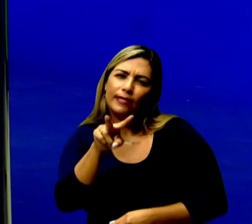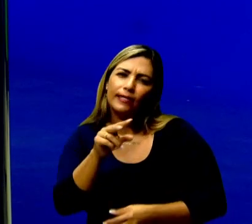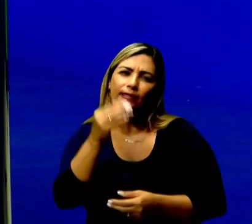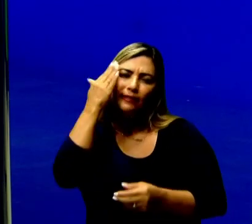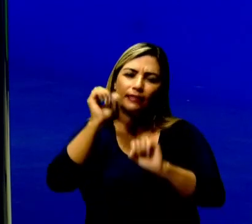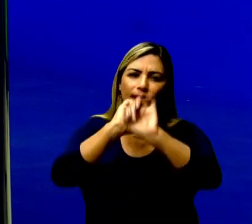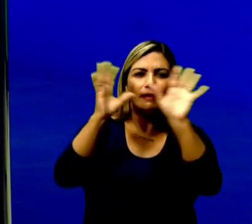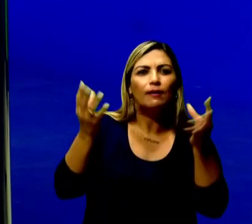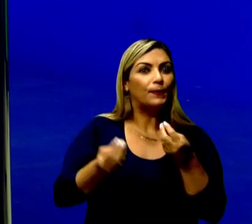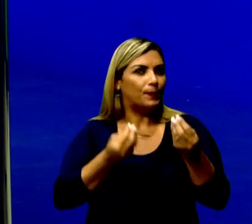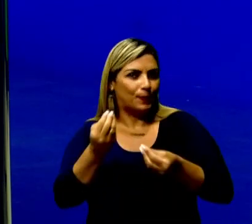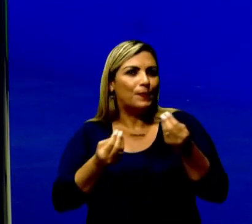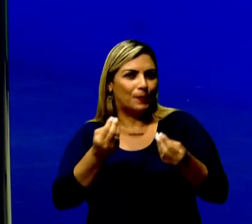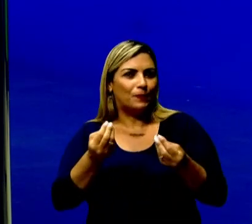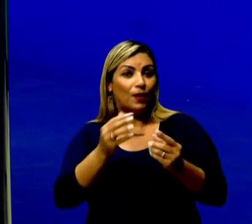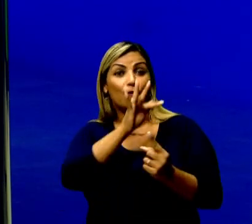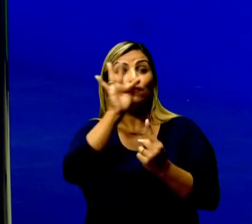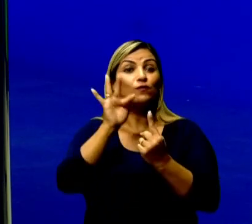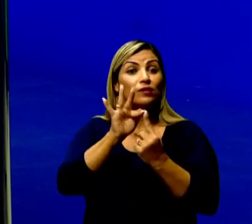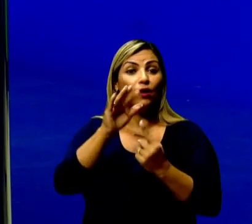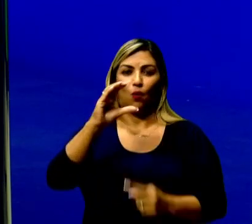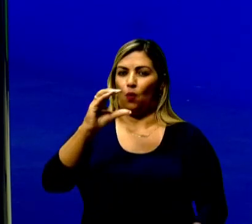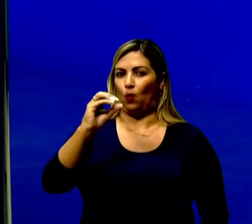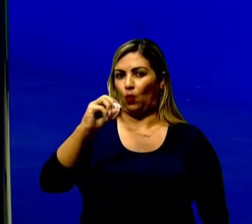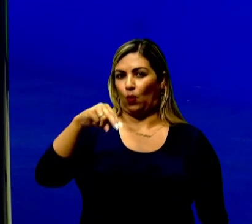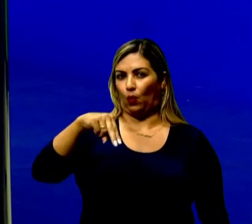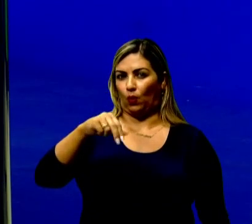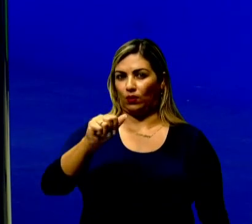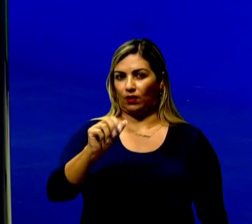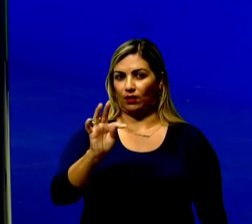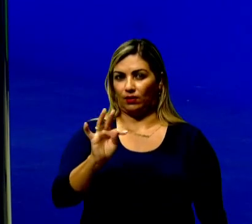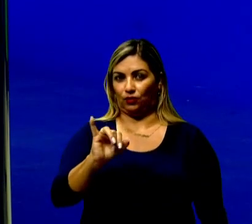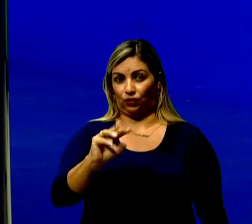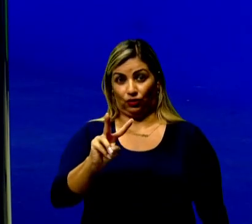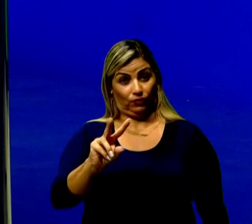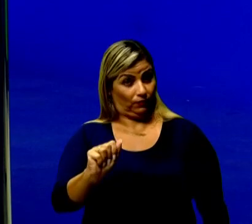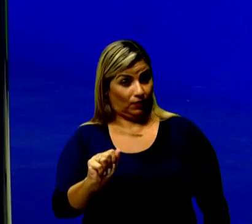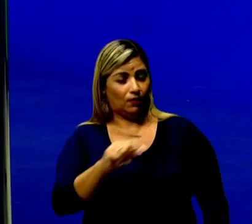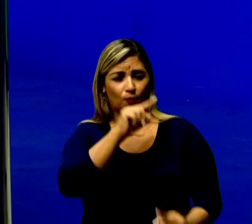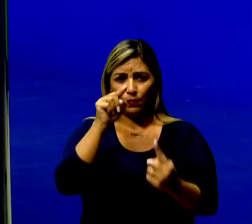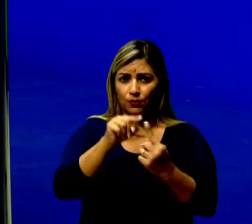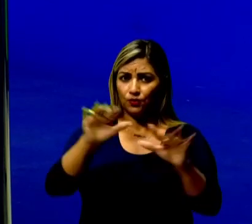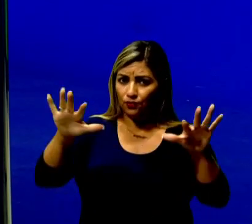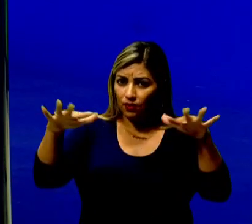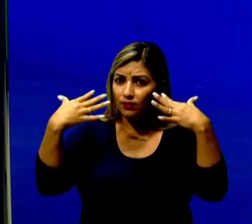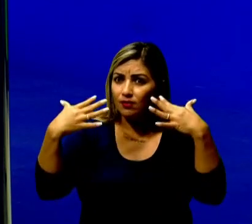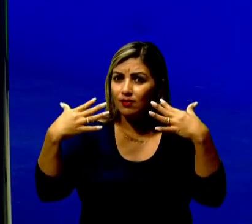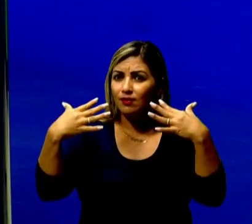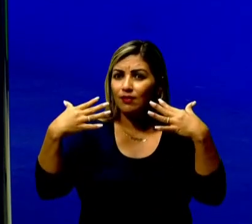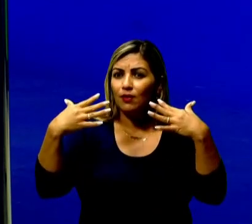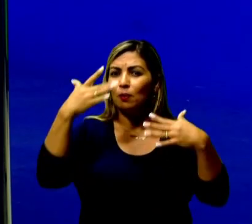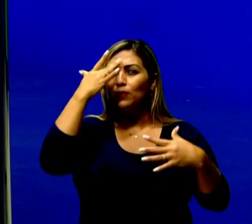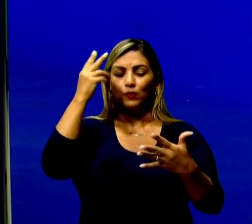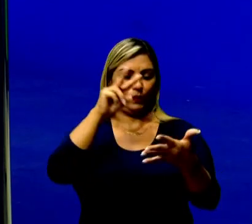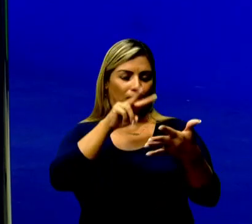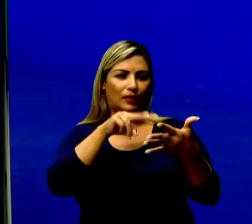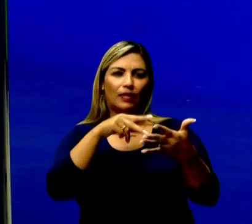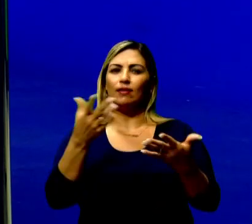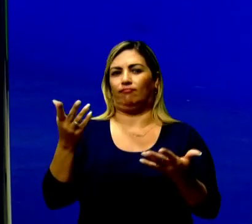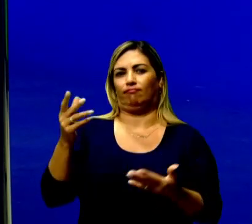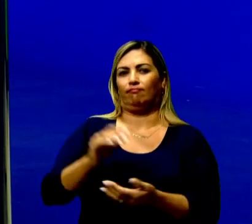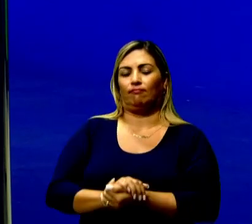nós chamamos isso de função conativa da linguagem o objetivo dela é a chamar a atenção do interlocutor